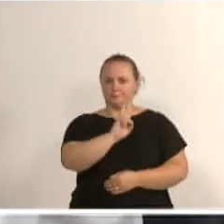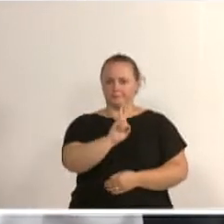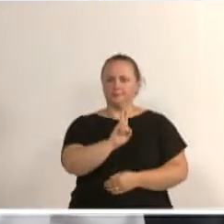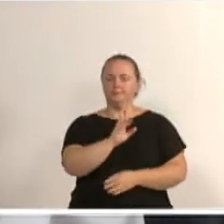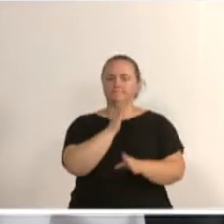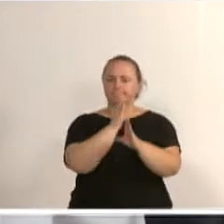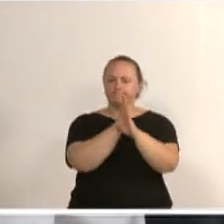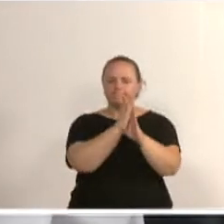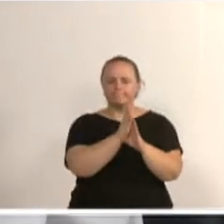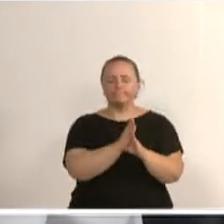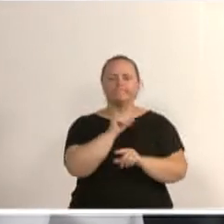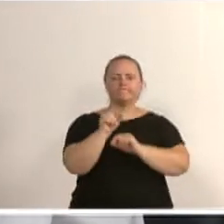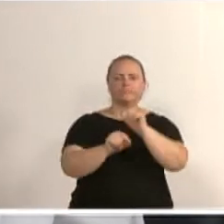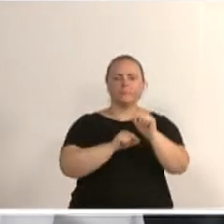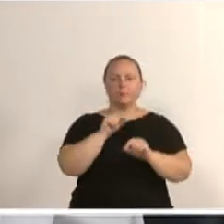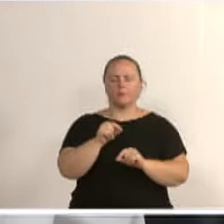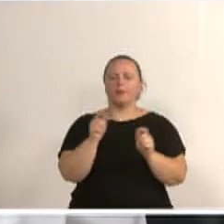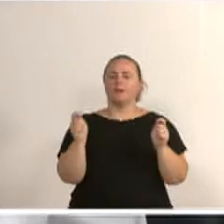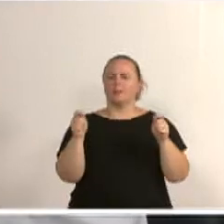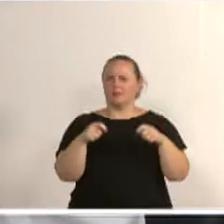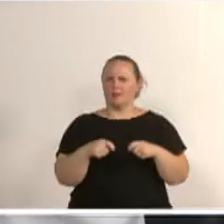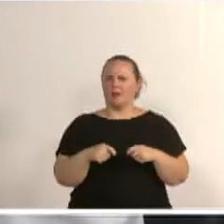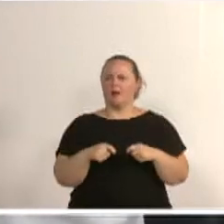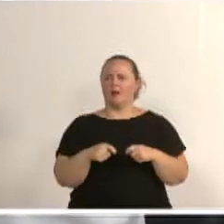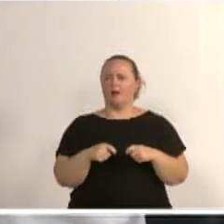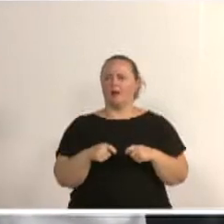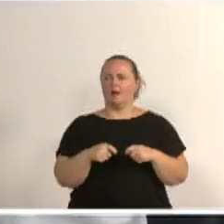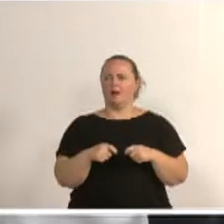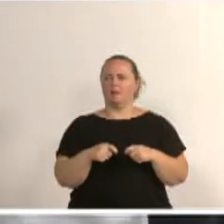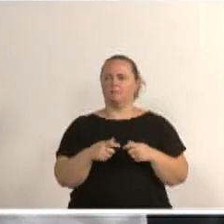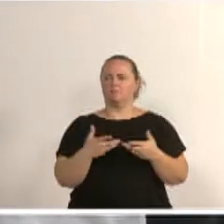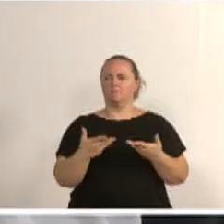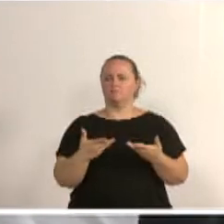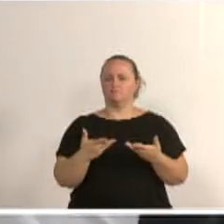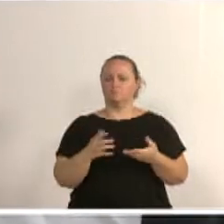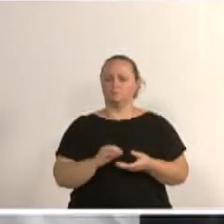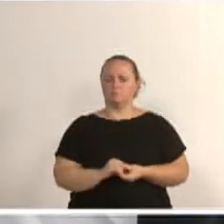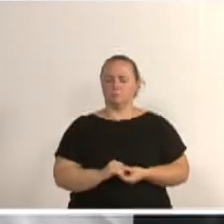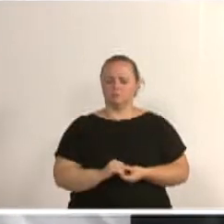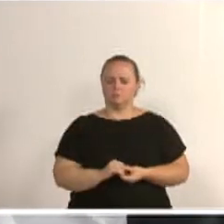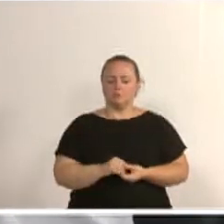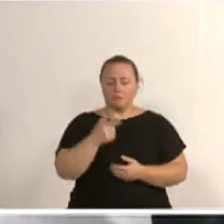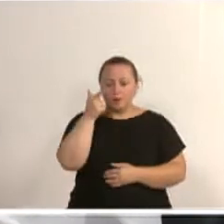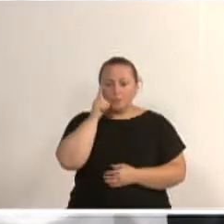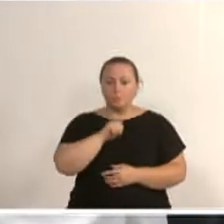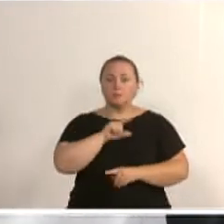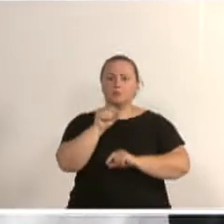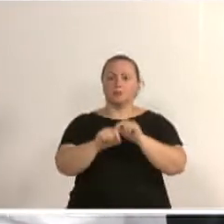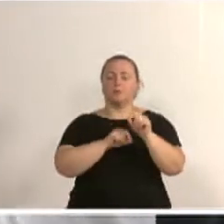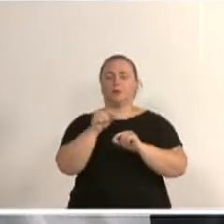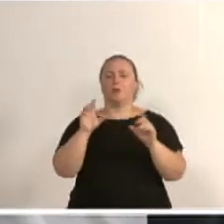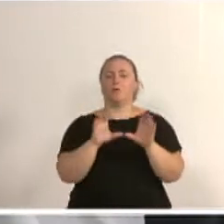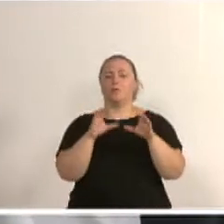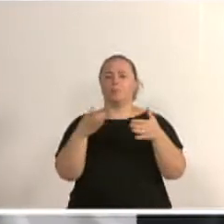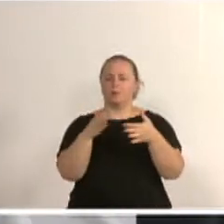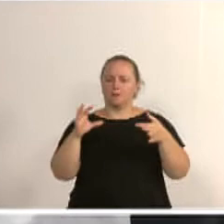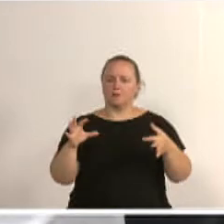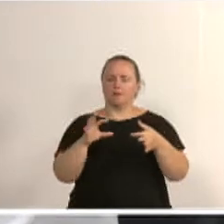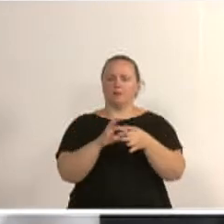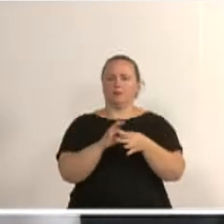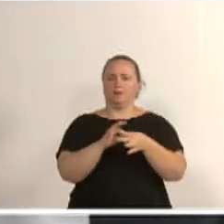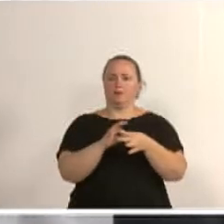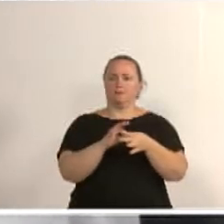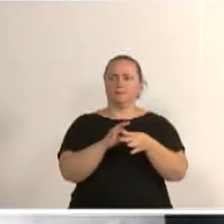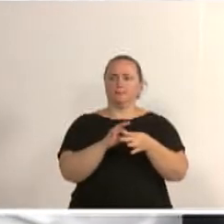identificando que eles poderiam ser, de certa maneira, apanhar todas as partes da comunidade. Né? A Câmara dos Vereadores, como